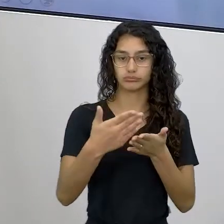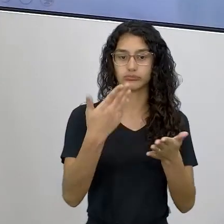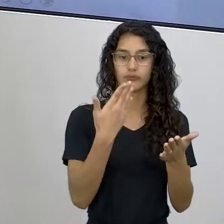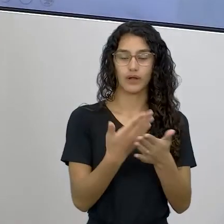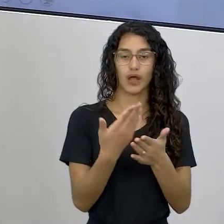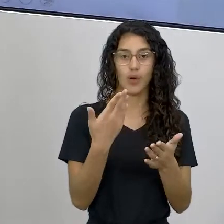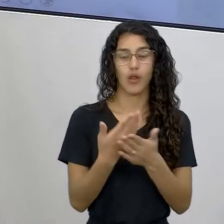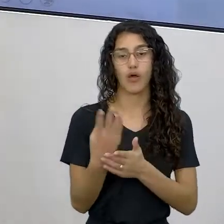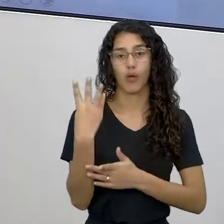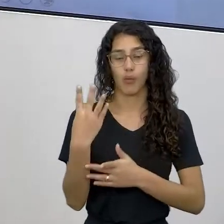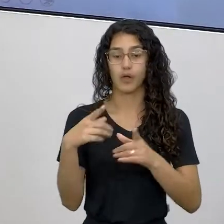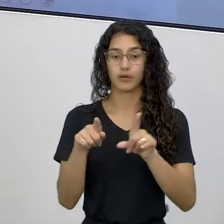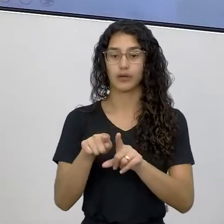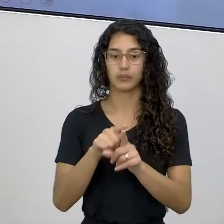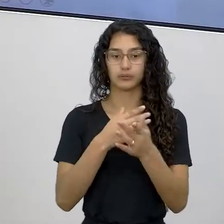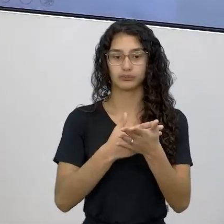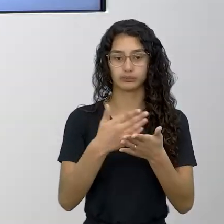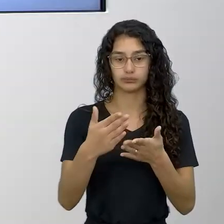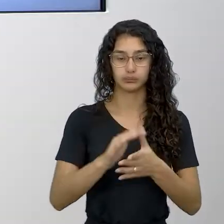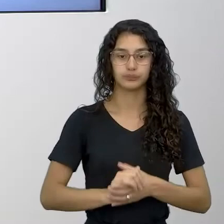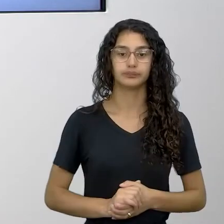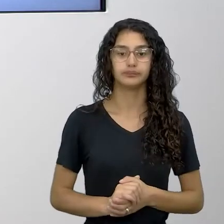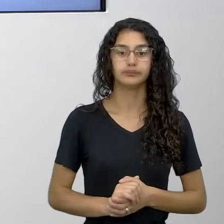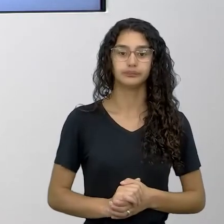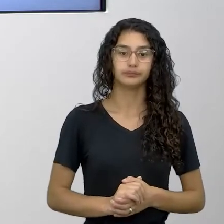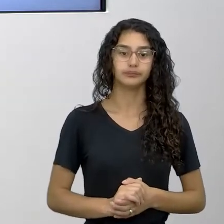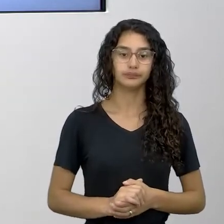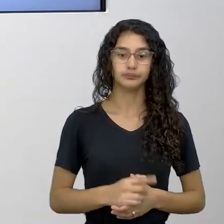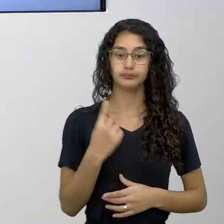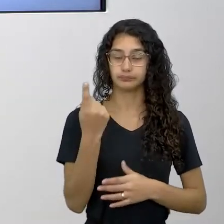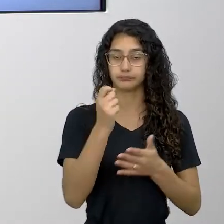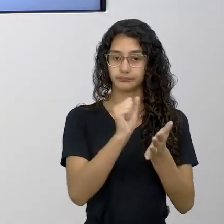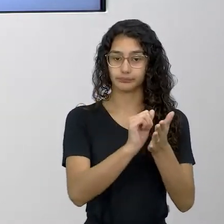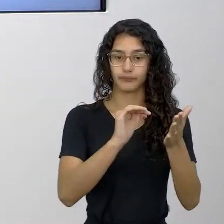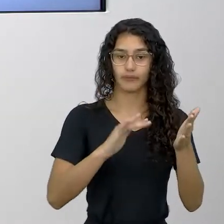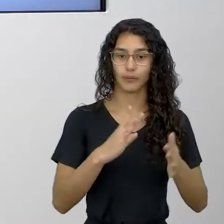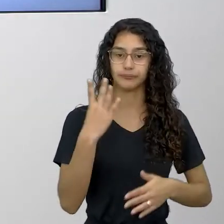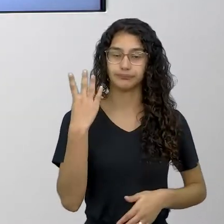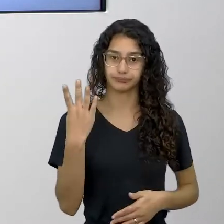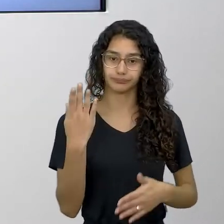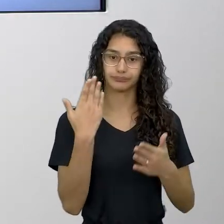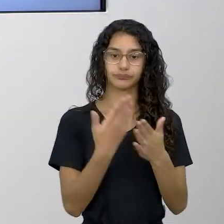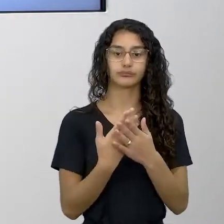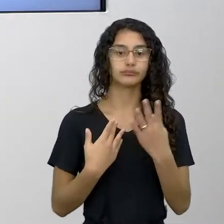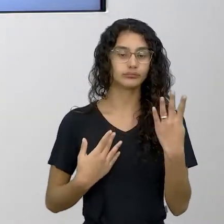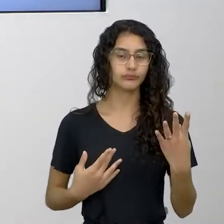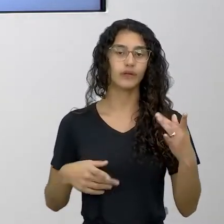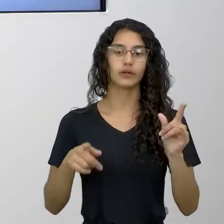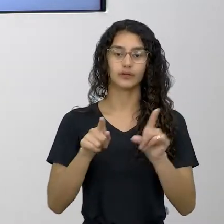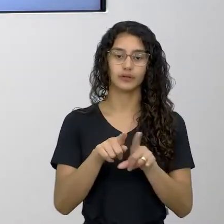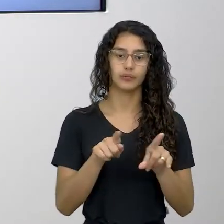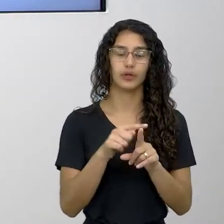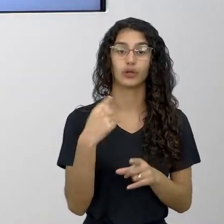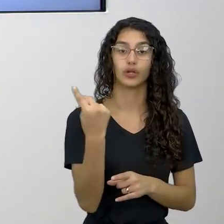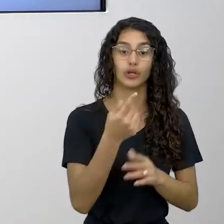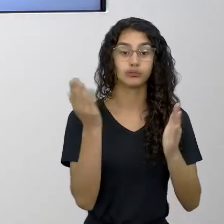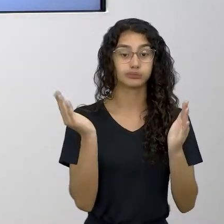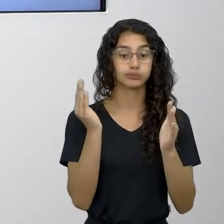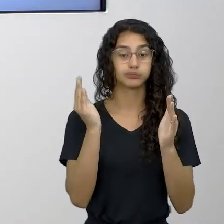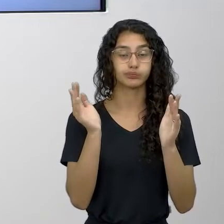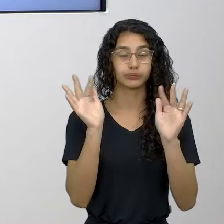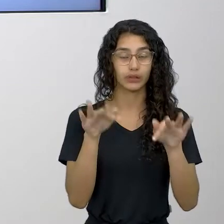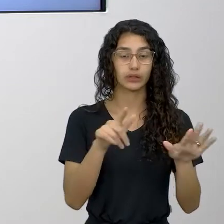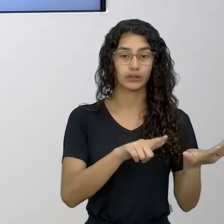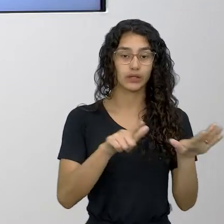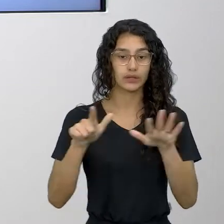aula 4 de introdução. Então, nós estamos na atividade 4, a aula 4 da introdução. Nós estamos encerrando a